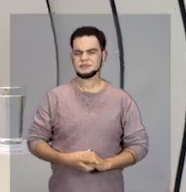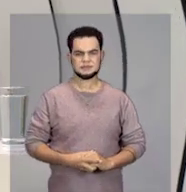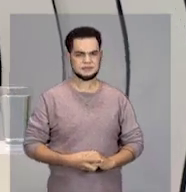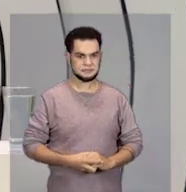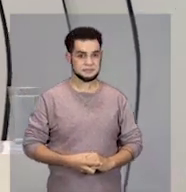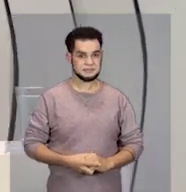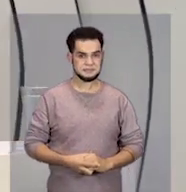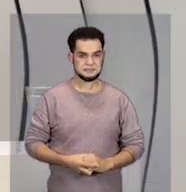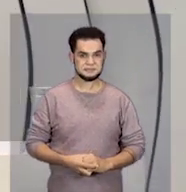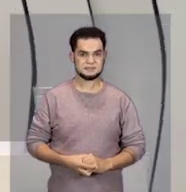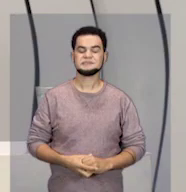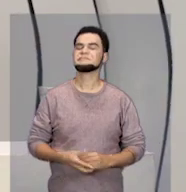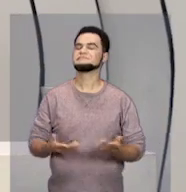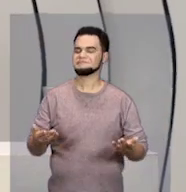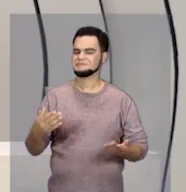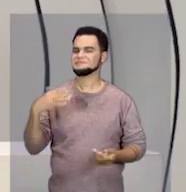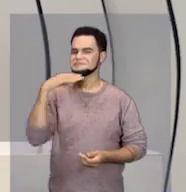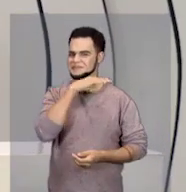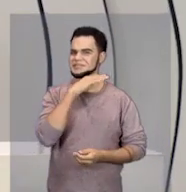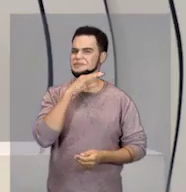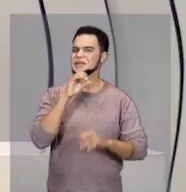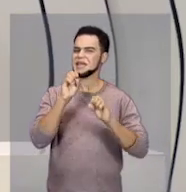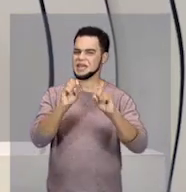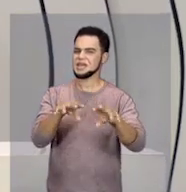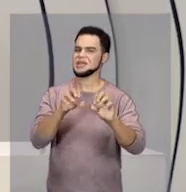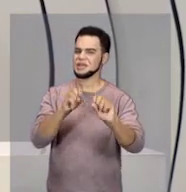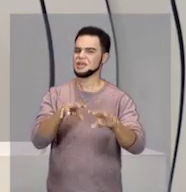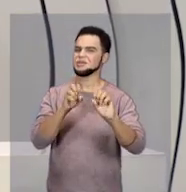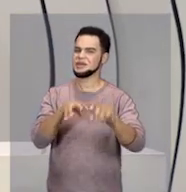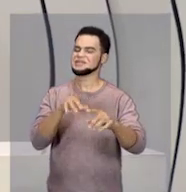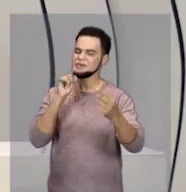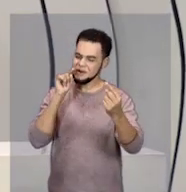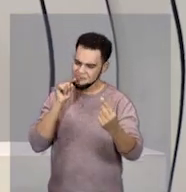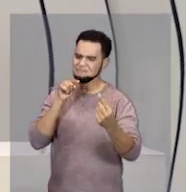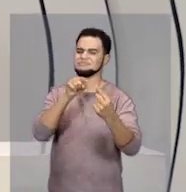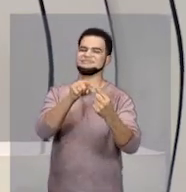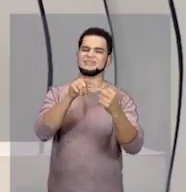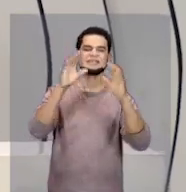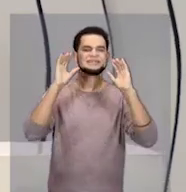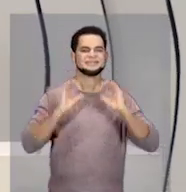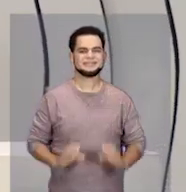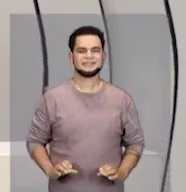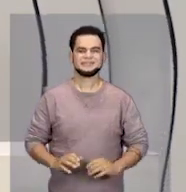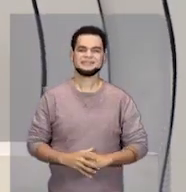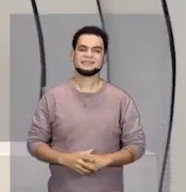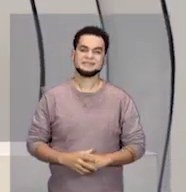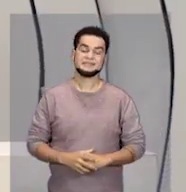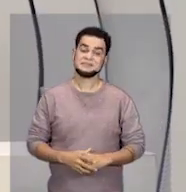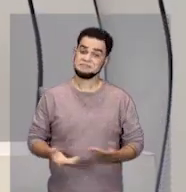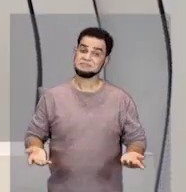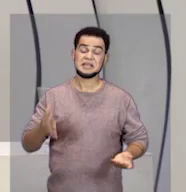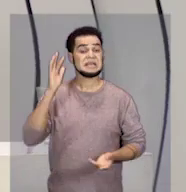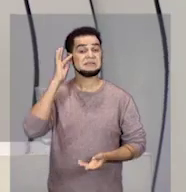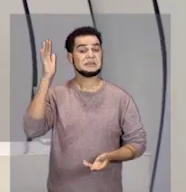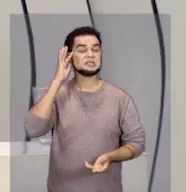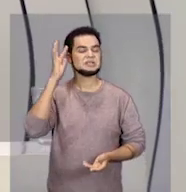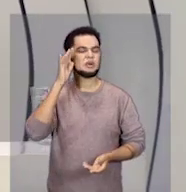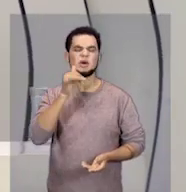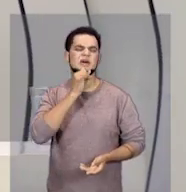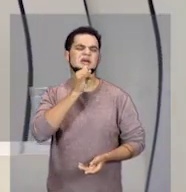A educação, então, ela tem absolutamente tudo a ver com o exercício da cidadania. A gente pode pensar num exemplo qualquer entre esses dois. Imagina que os dois